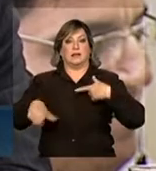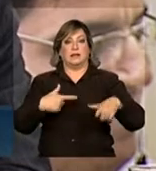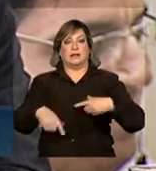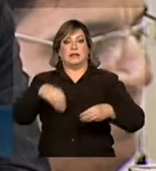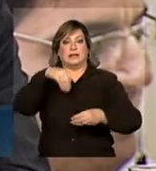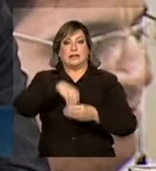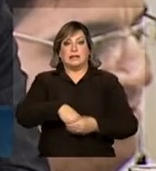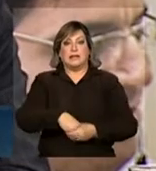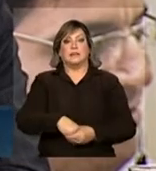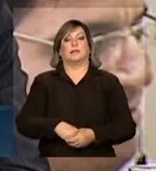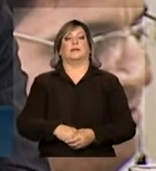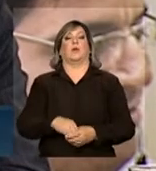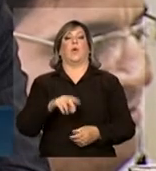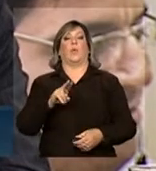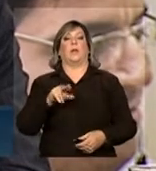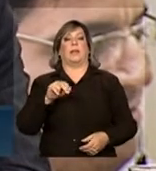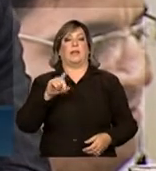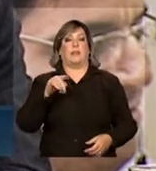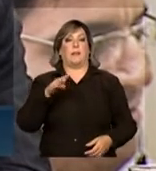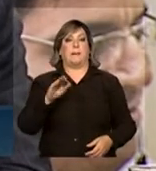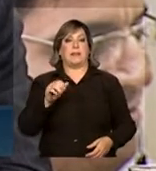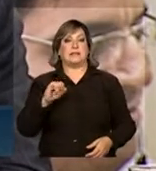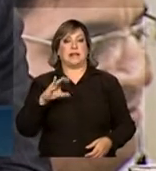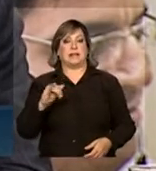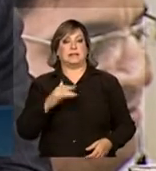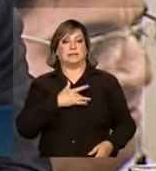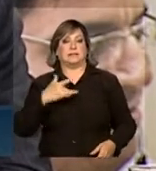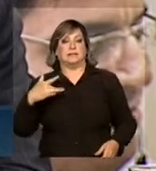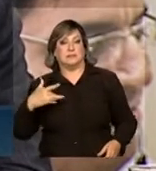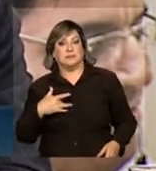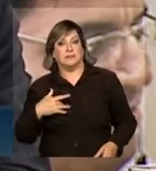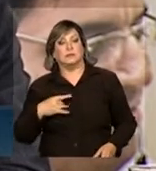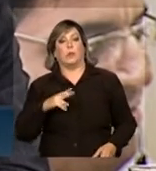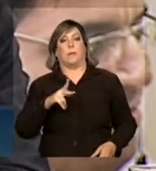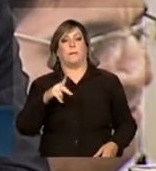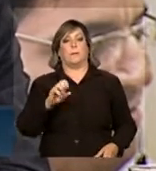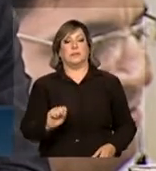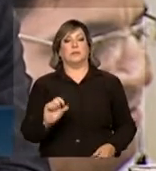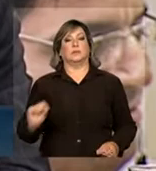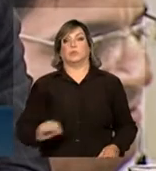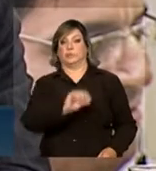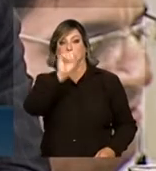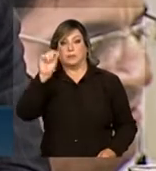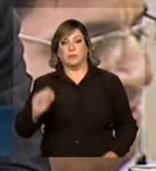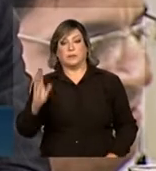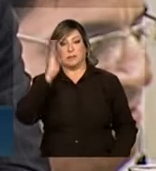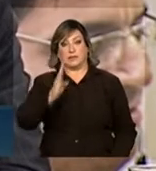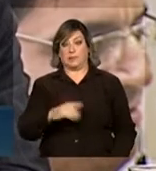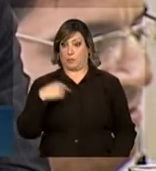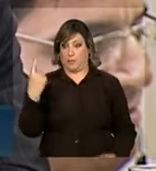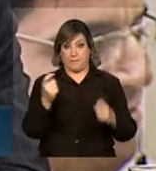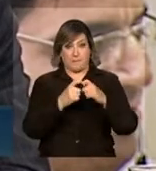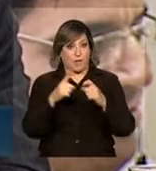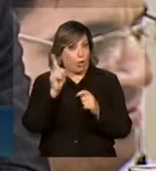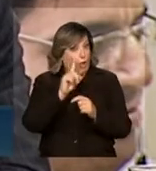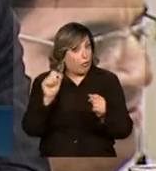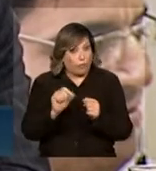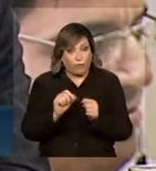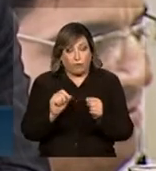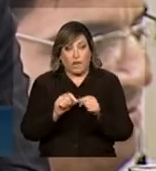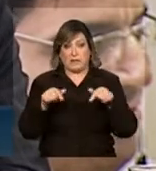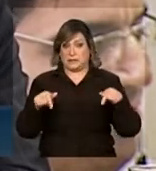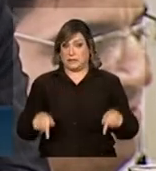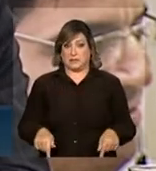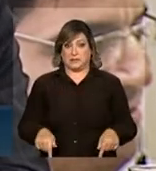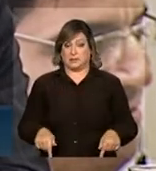básicas de saúde nos municípios um médico que não fizer isso até o dia 12 de Setembro isso não for